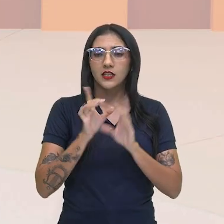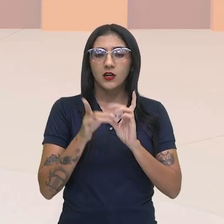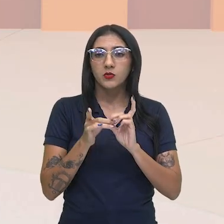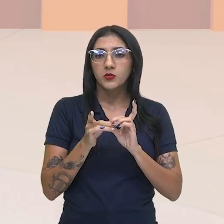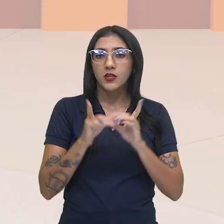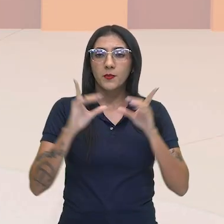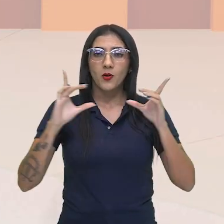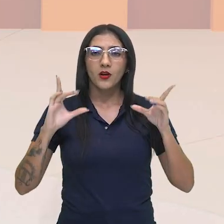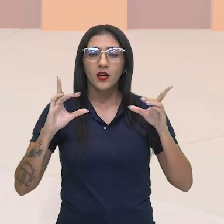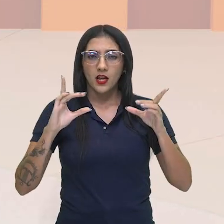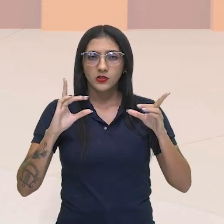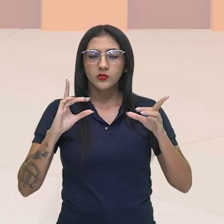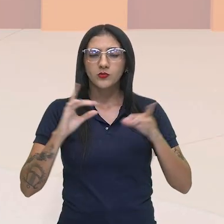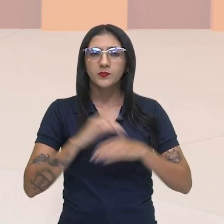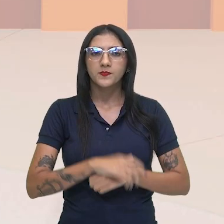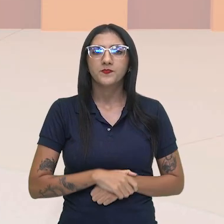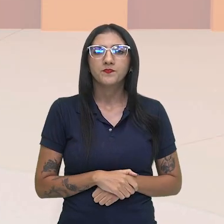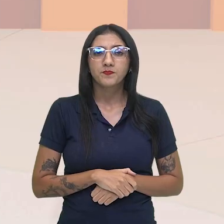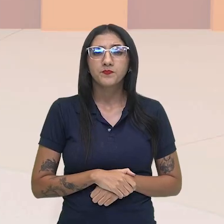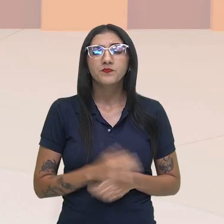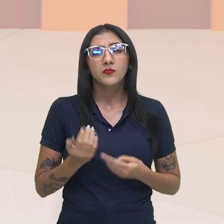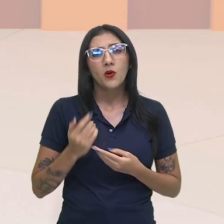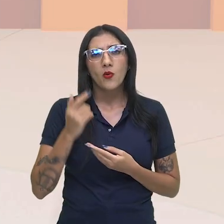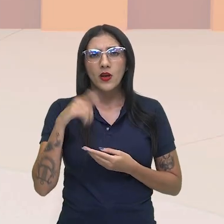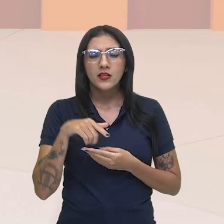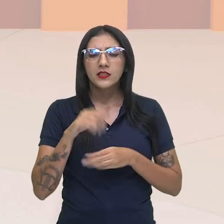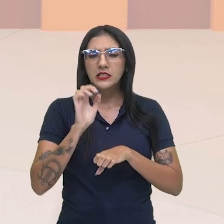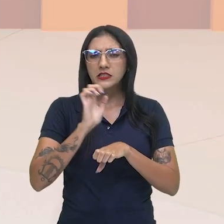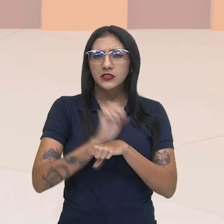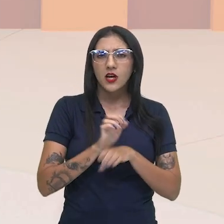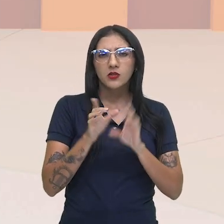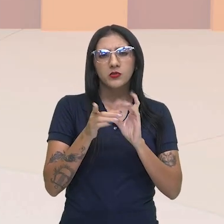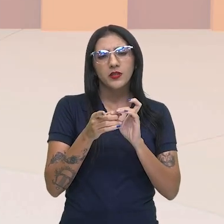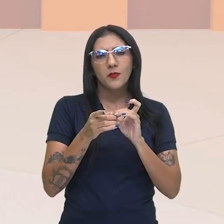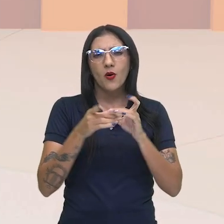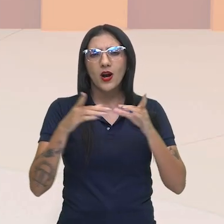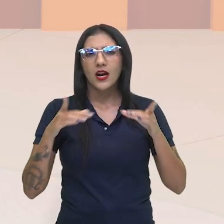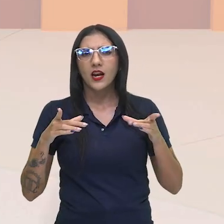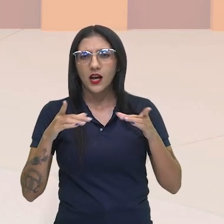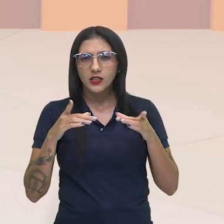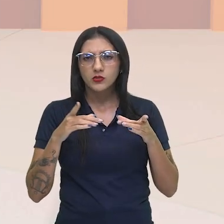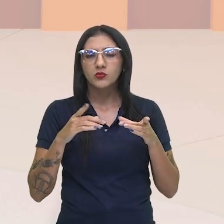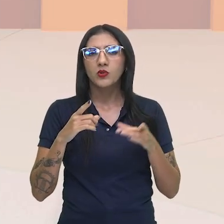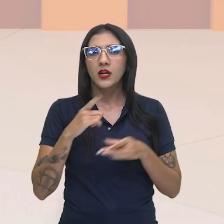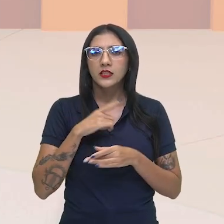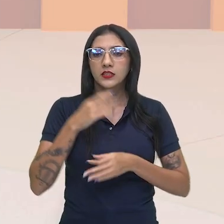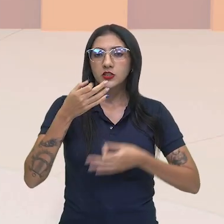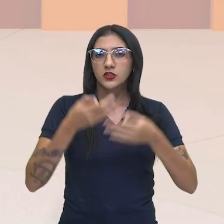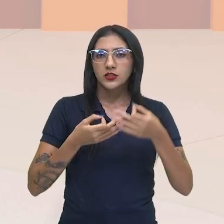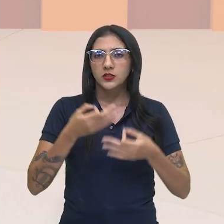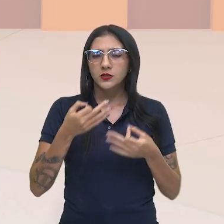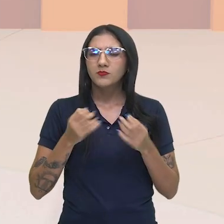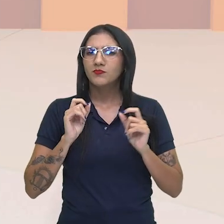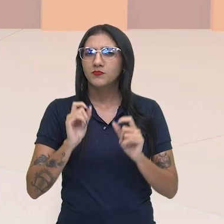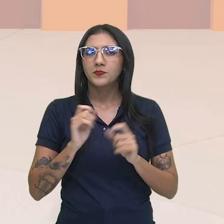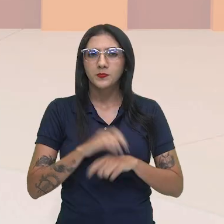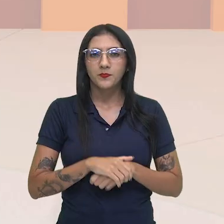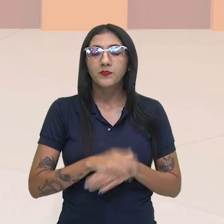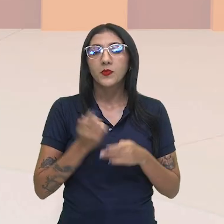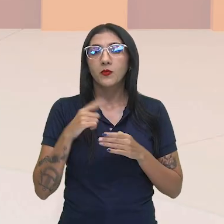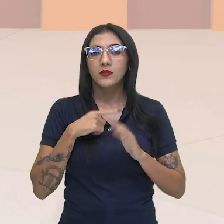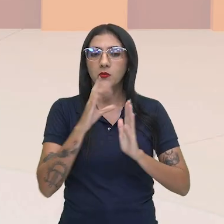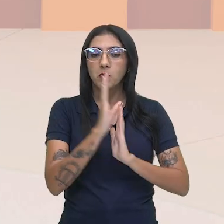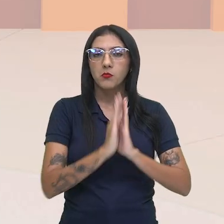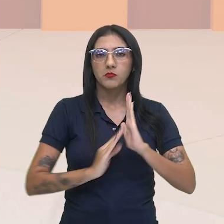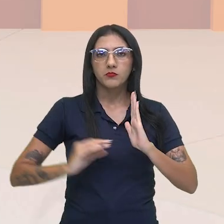Democrático de Direito. O que é esse Estado Democrático de Direito? Não é só um nome bonito, não. O Estado Democrático de Direito é um modelo